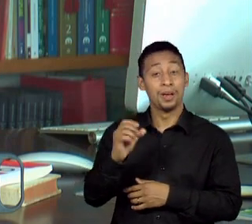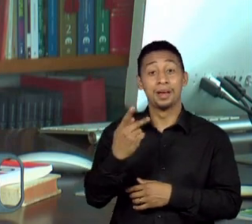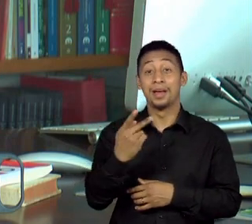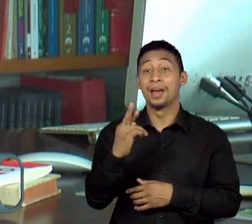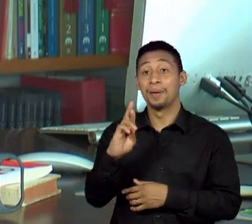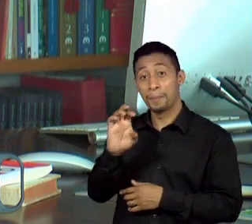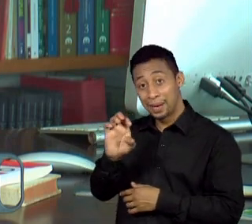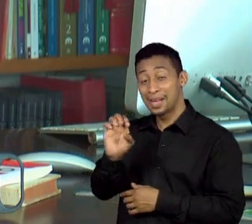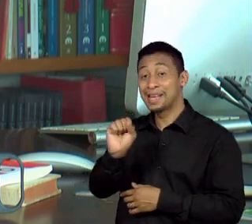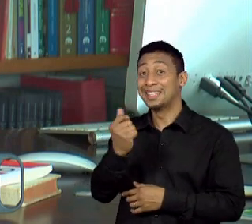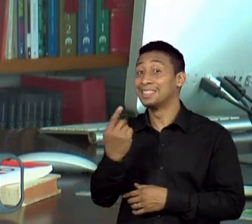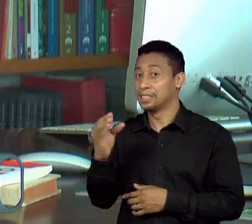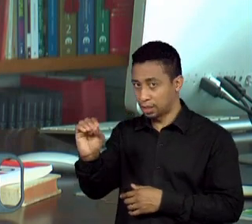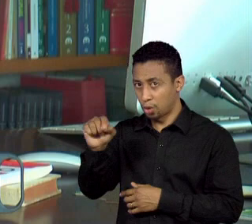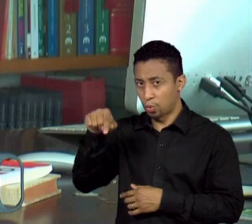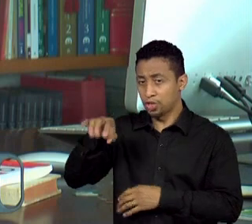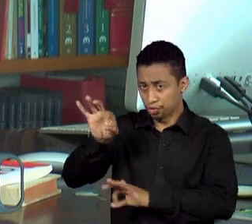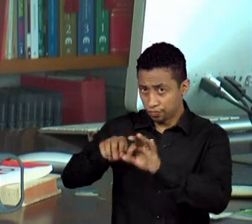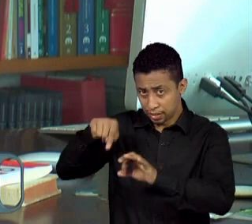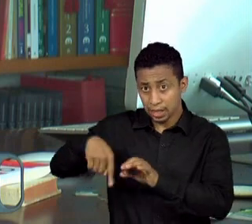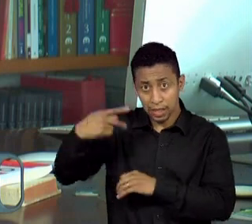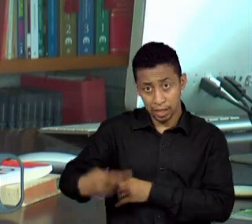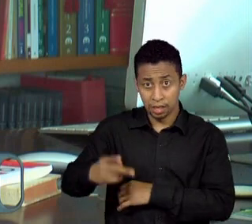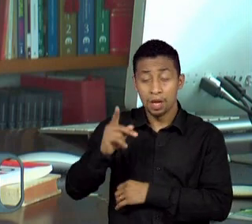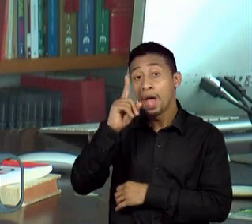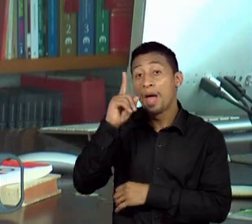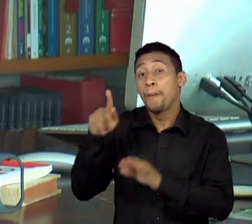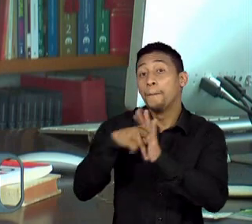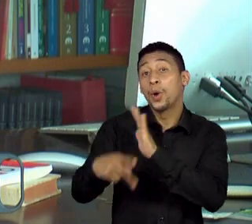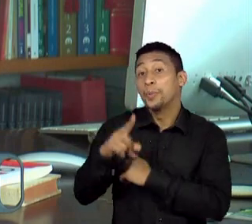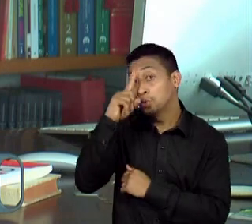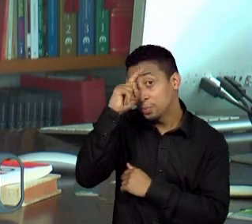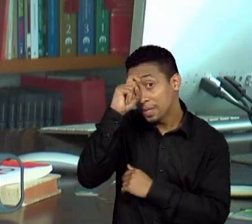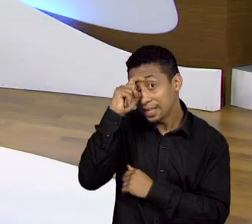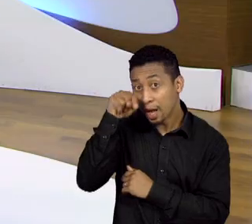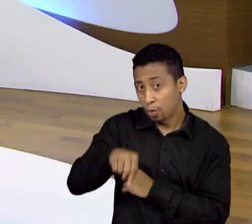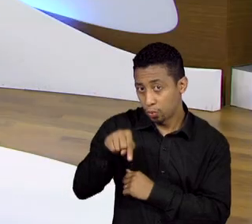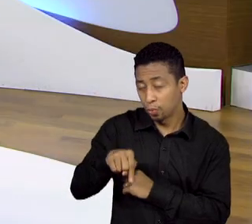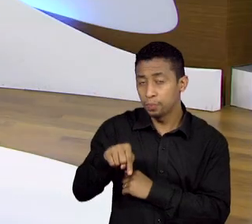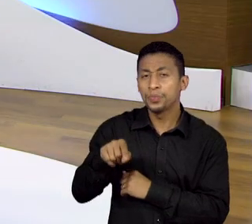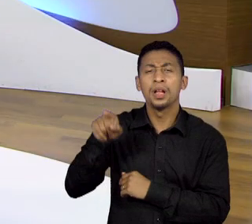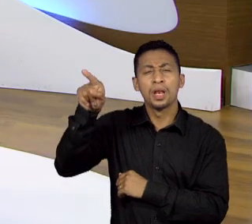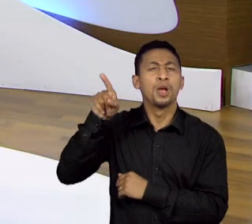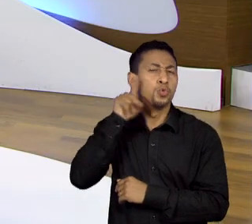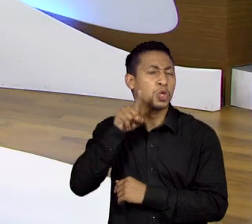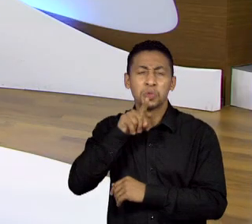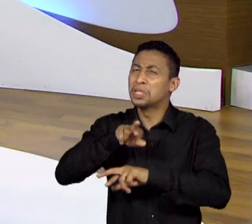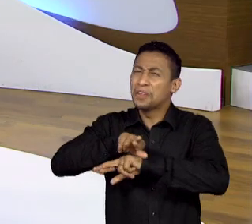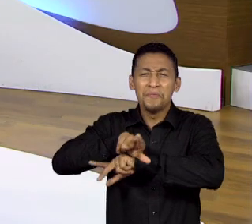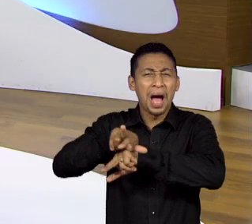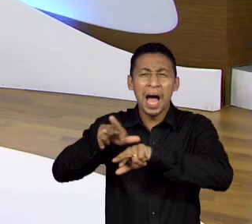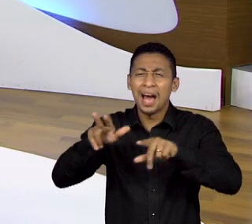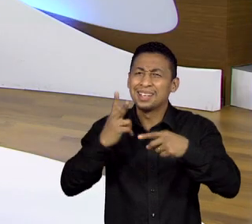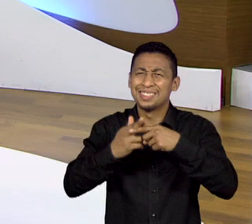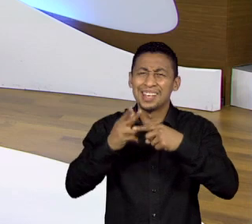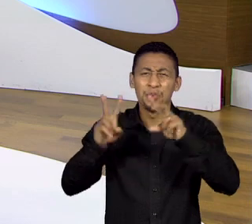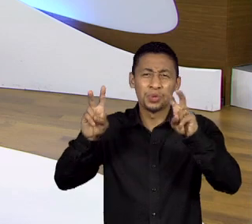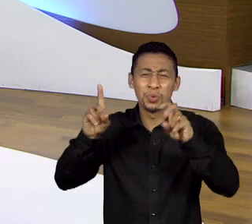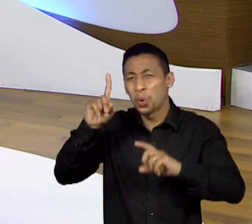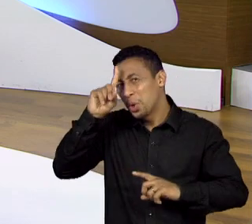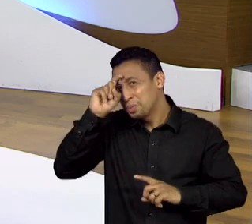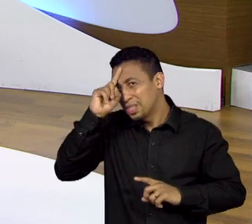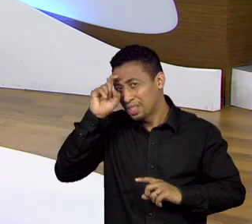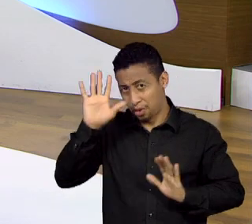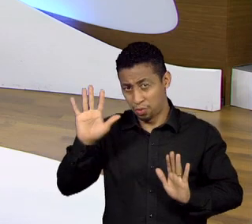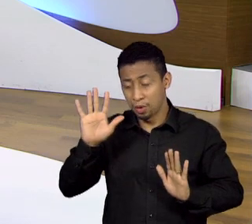séries de hospital. Mas a nossa série de hospital, né, que hoje é escrita pelo Lucas Paraíso, que é o redator... Mas a gente faz uma